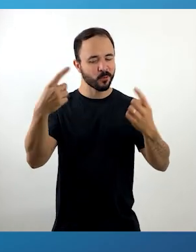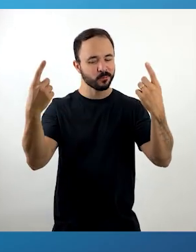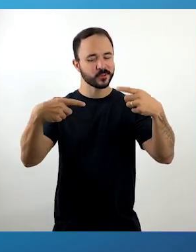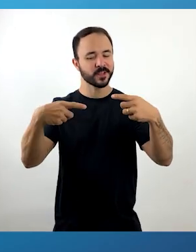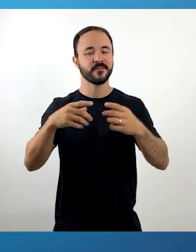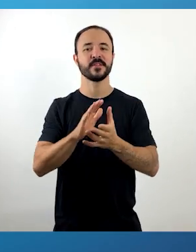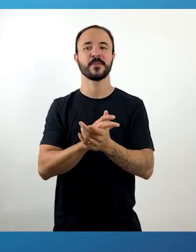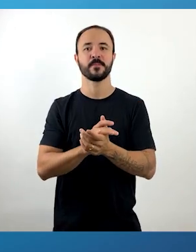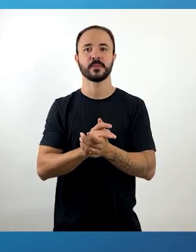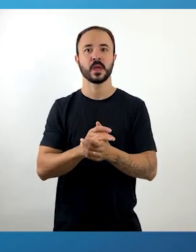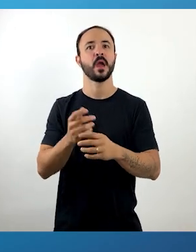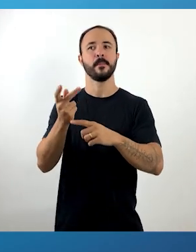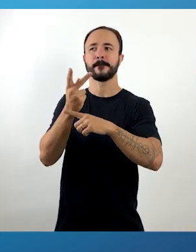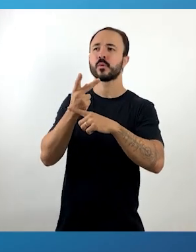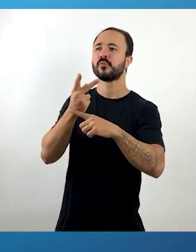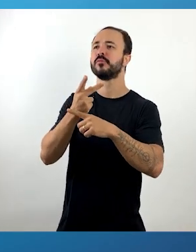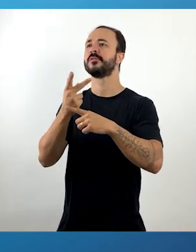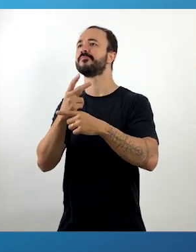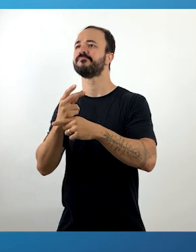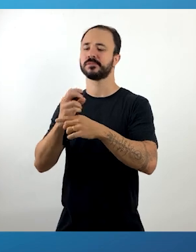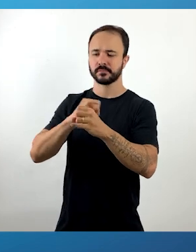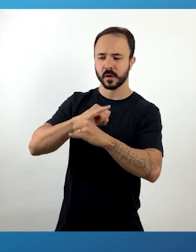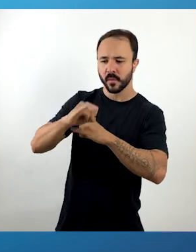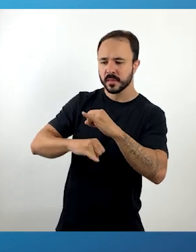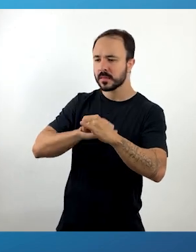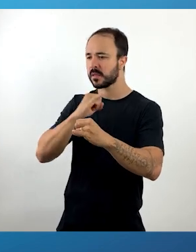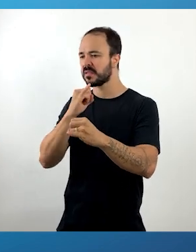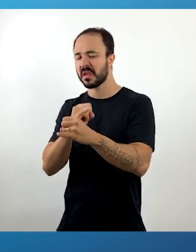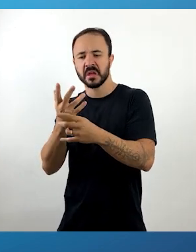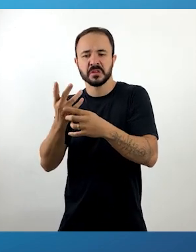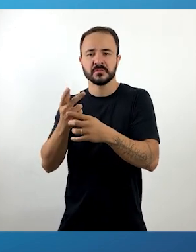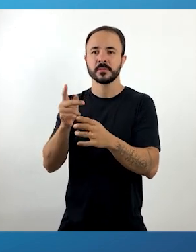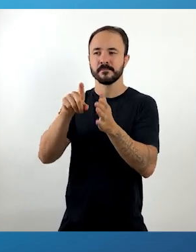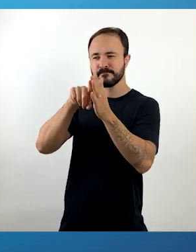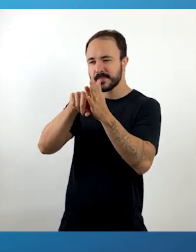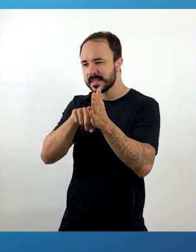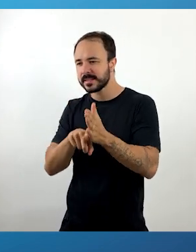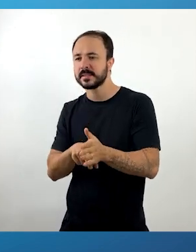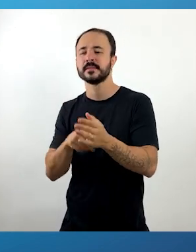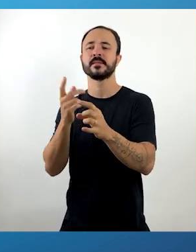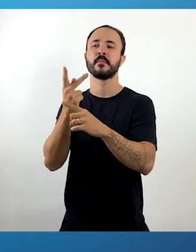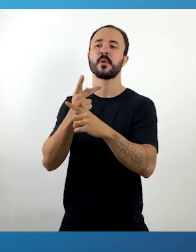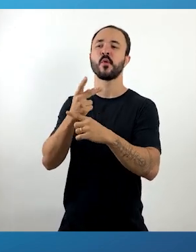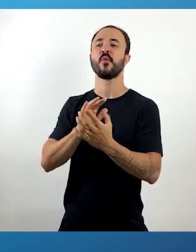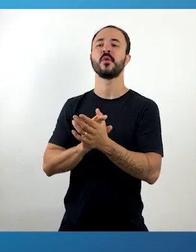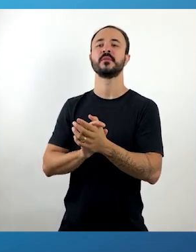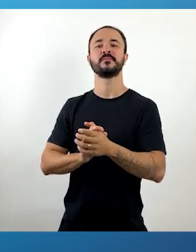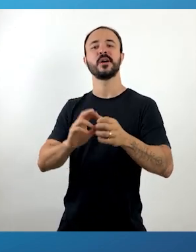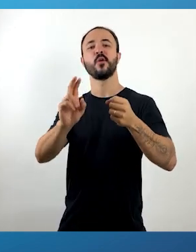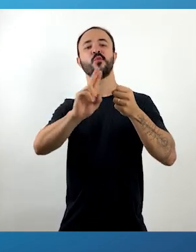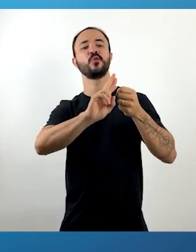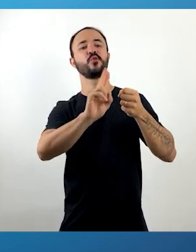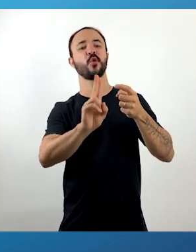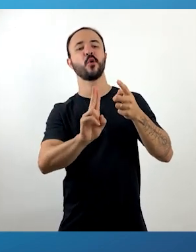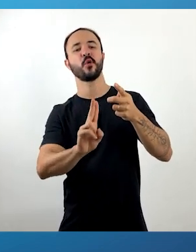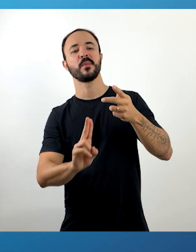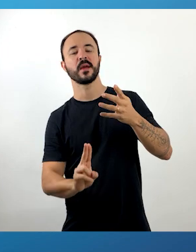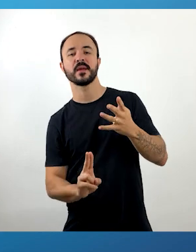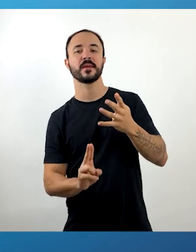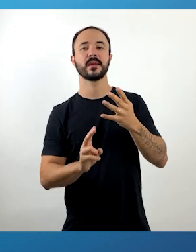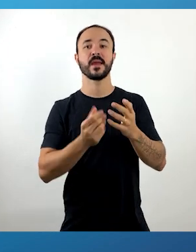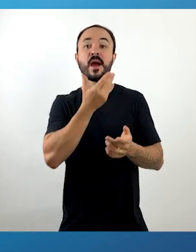desafio pesquise aí em sua casa utilizando os meios de comunicação que você tem acesso sobre os nomes dos